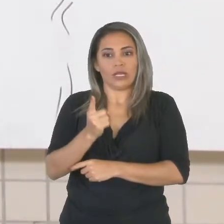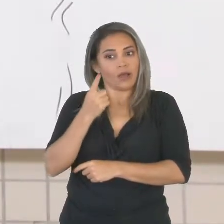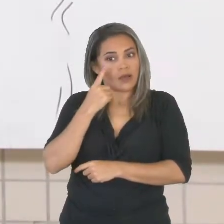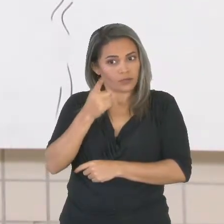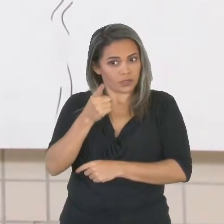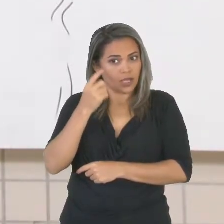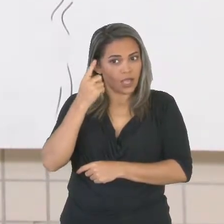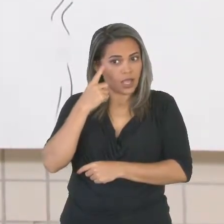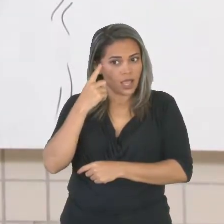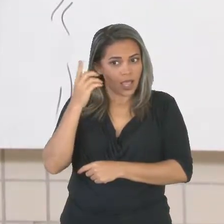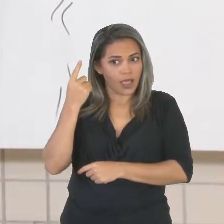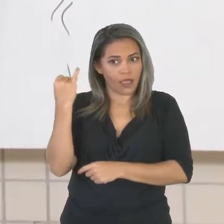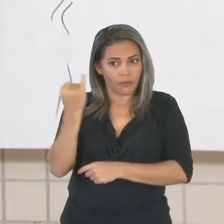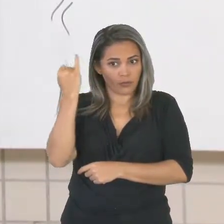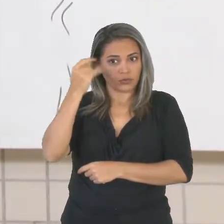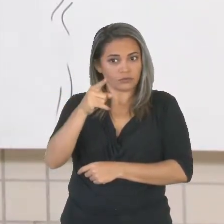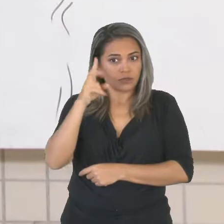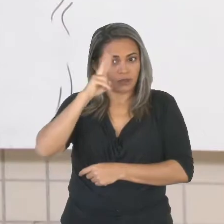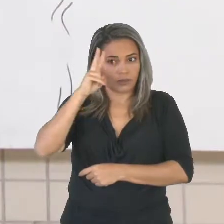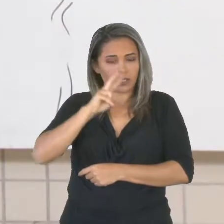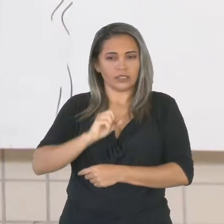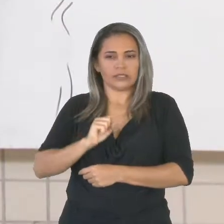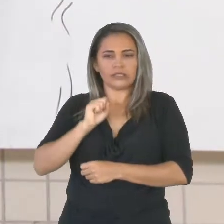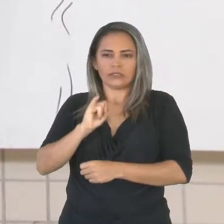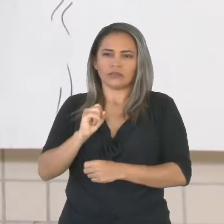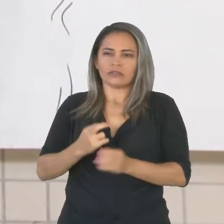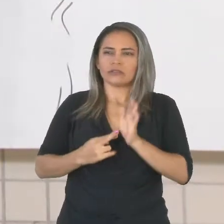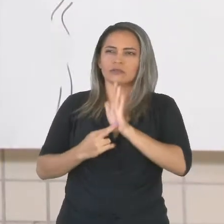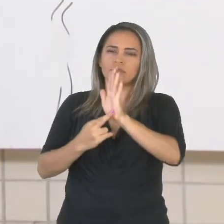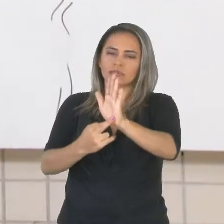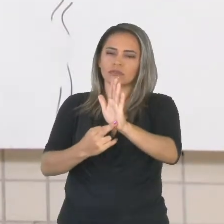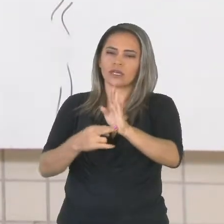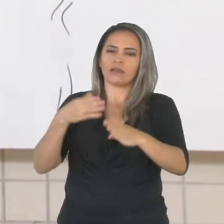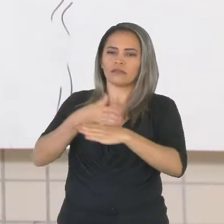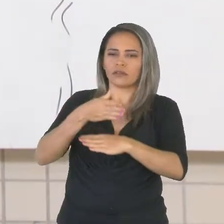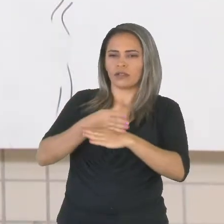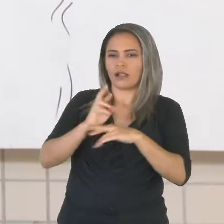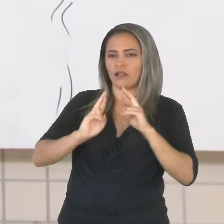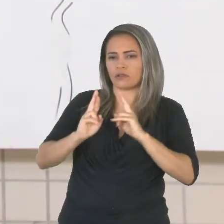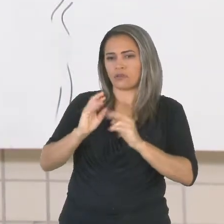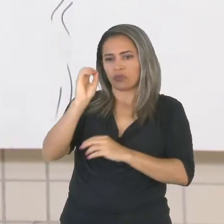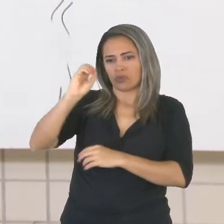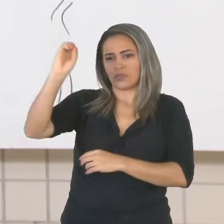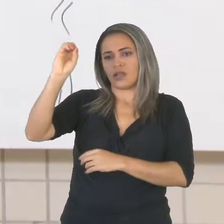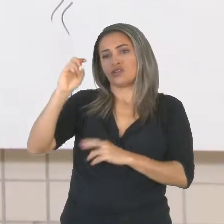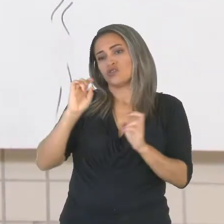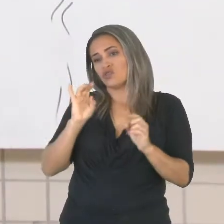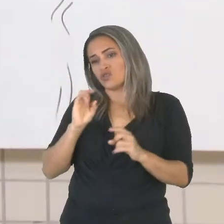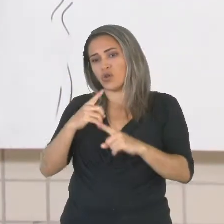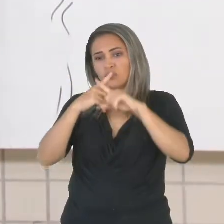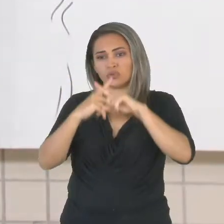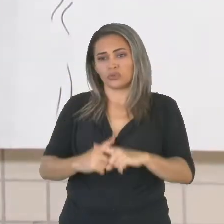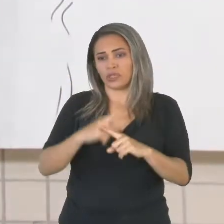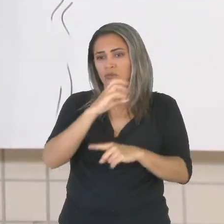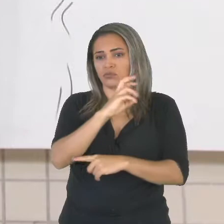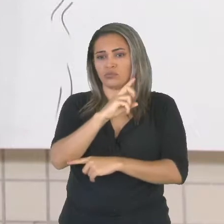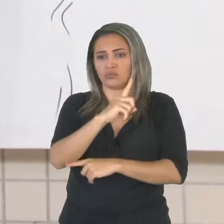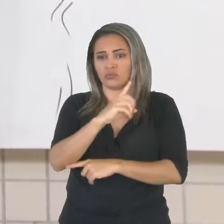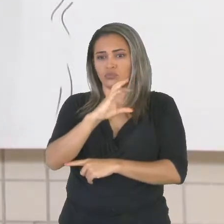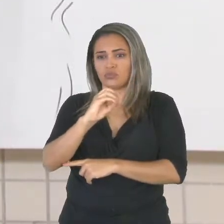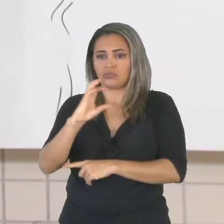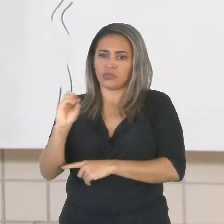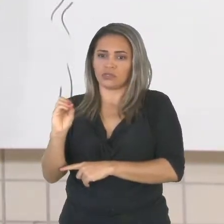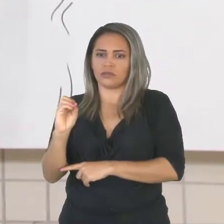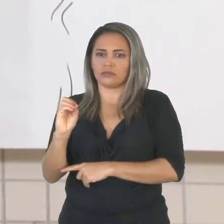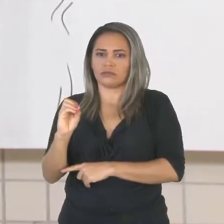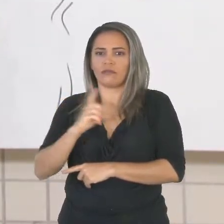lembrar. Bom, se eu quiser representar essa frequência relativa em porcentagem, é só multiplicar esse valor por 100, que nós